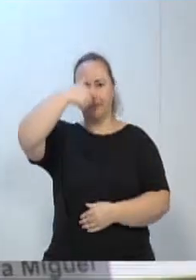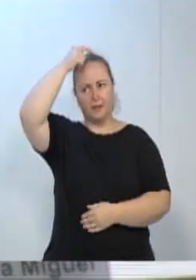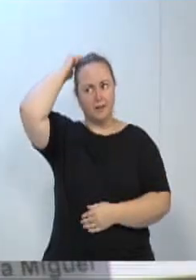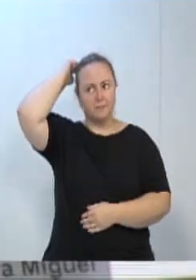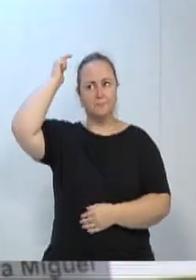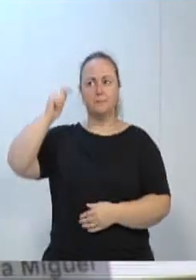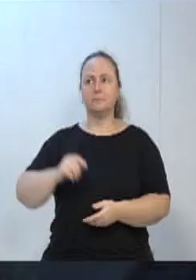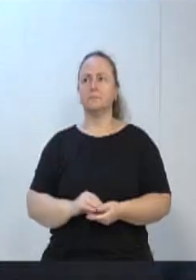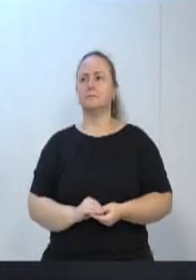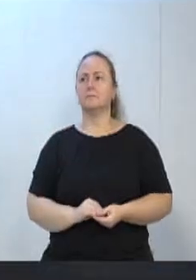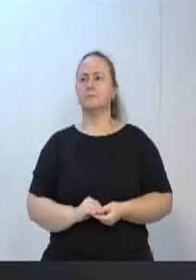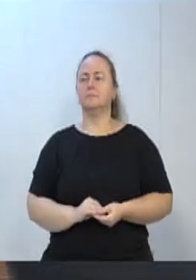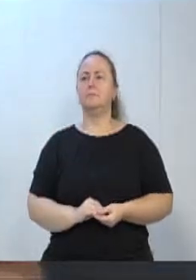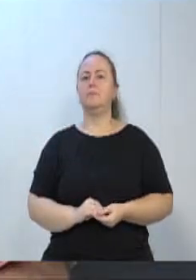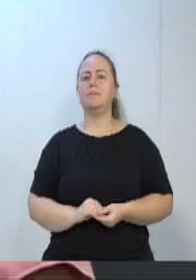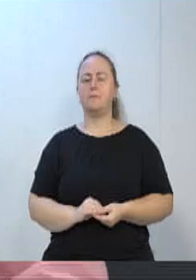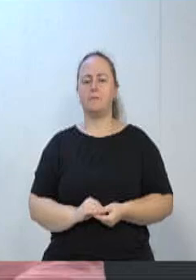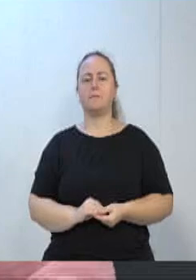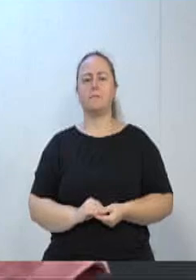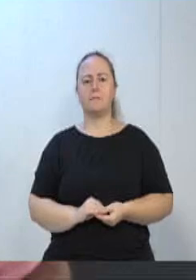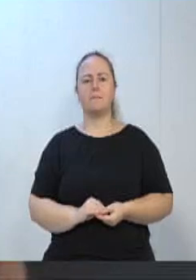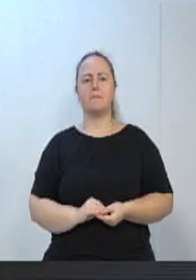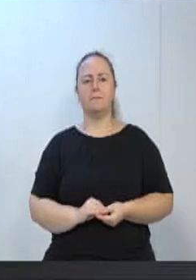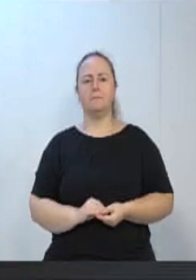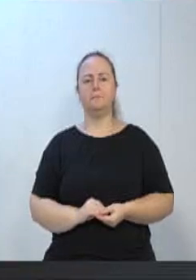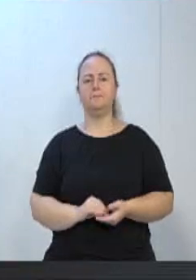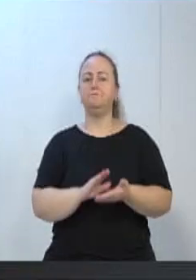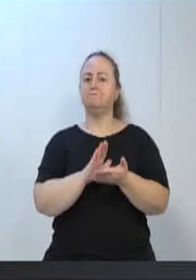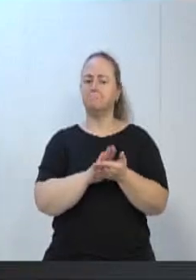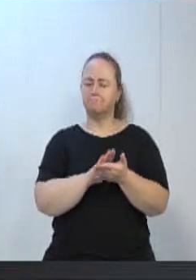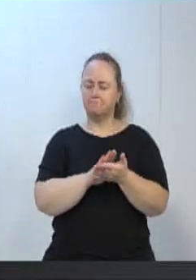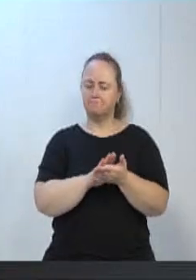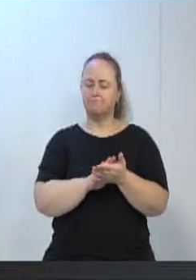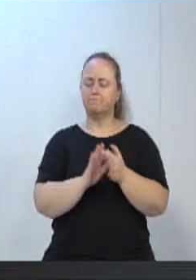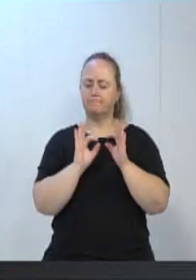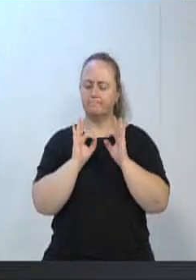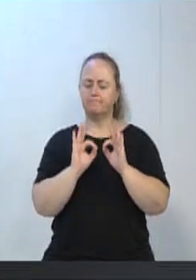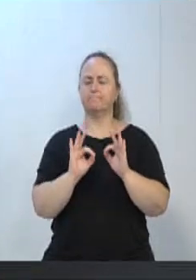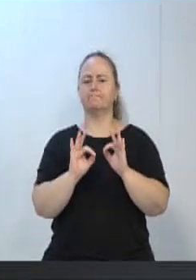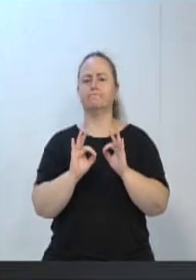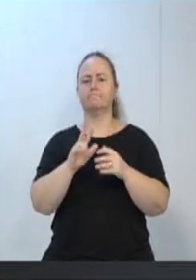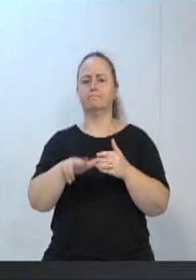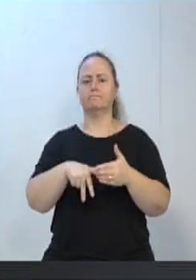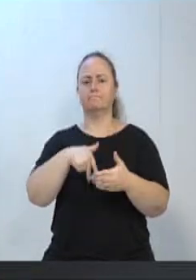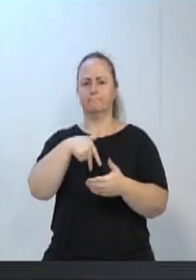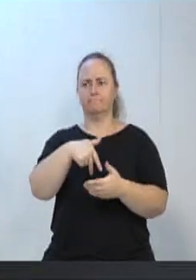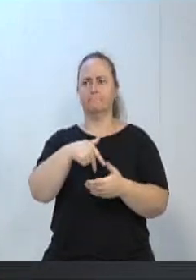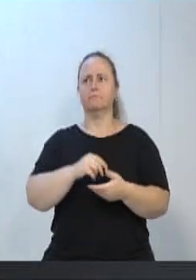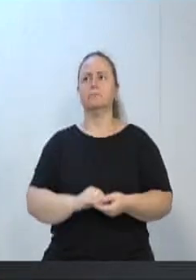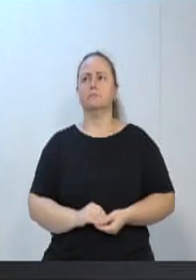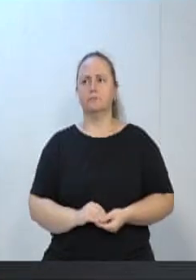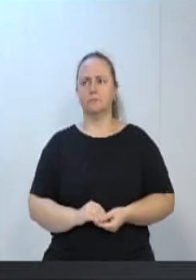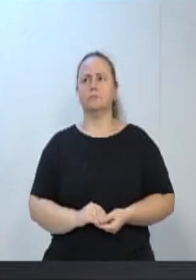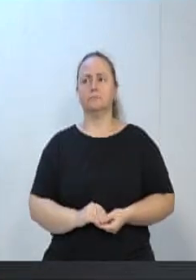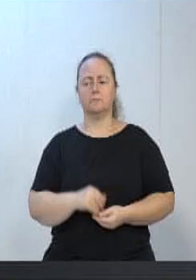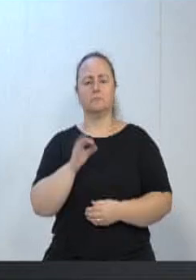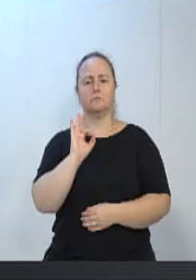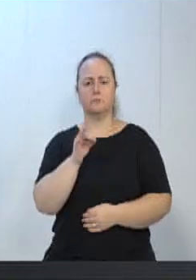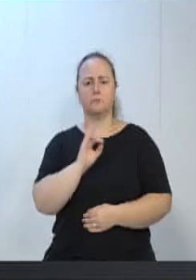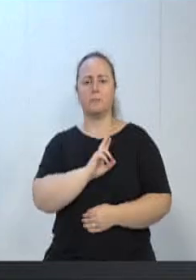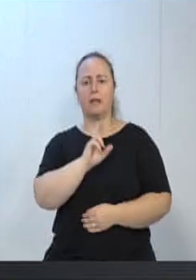vereador Adriano. Vereador Almir, quero cumprimentar pelo pronunciamento. Acho que, em parte, Vossa Excelência tem bastante razão, sim. Acho